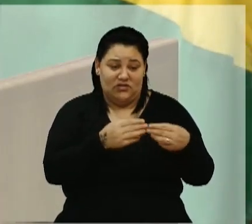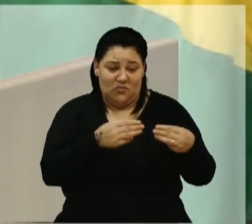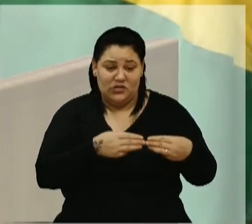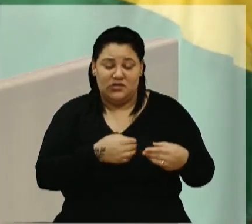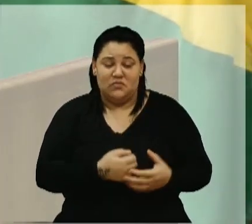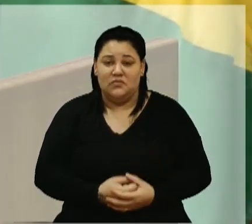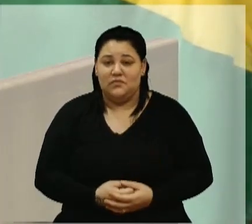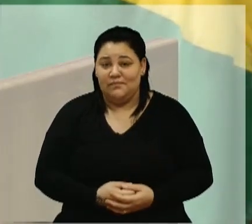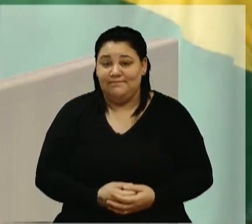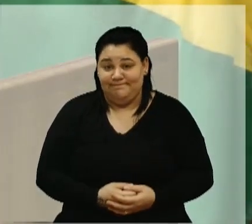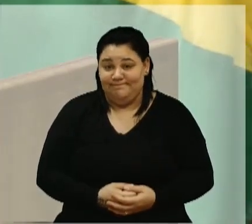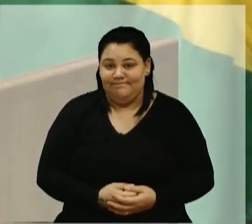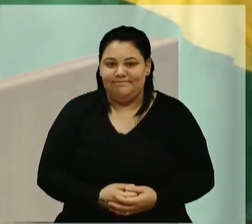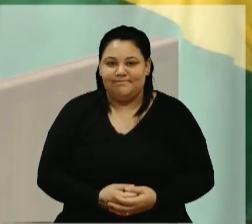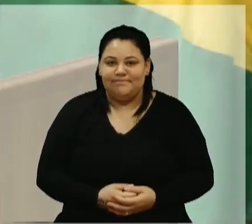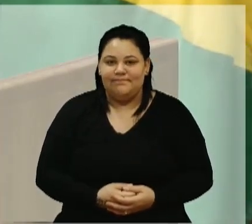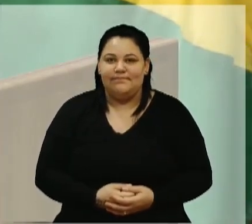Então,